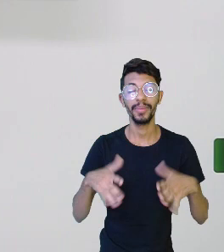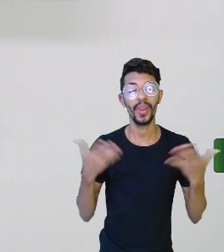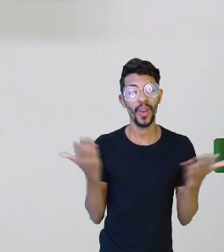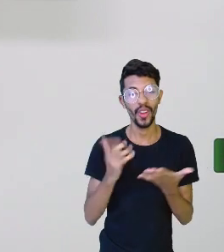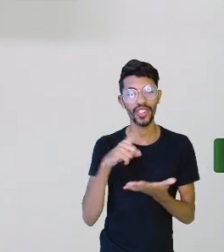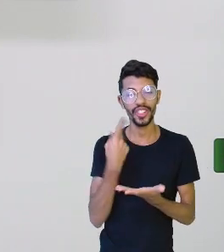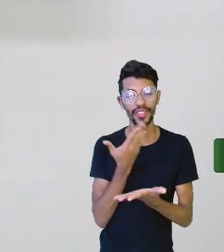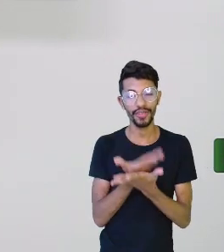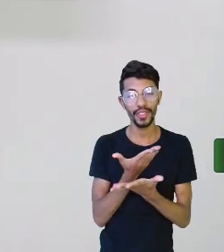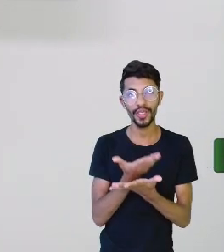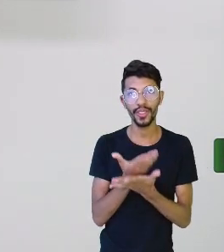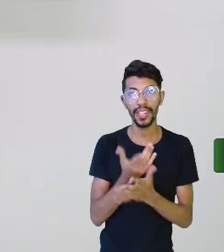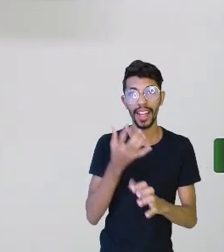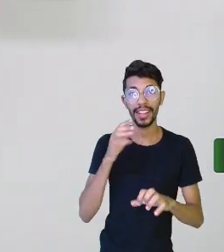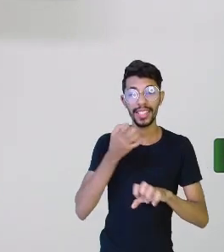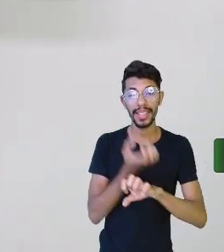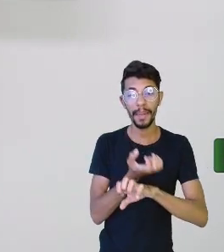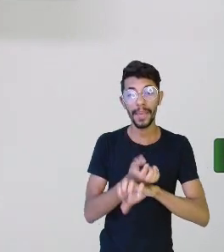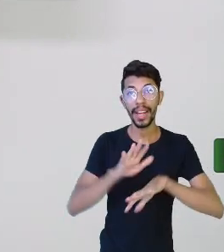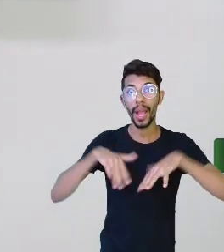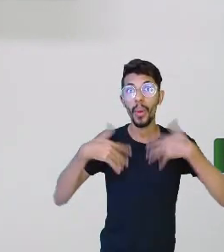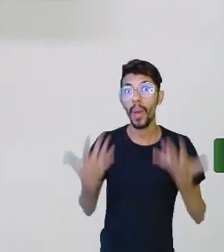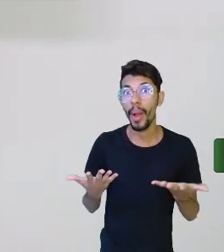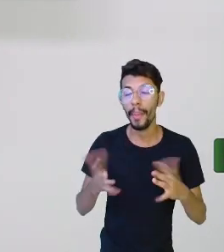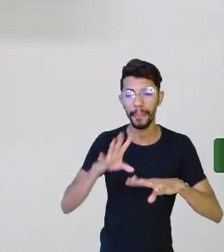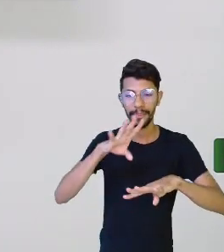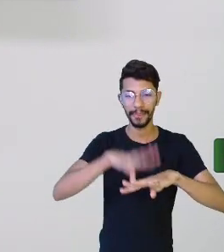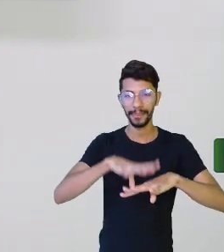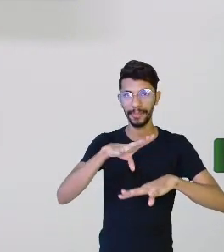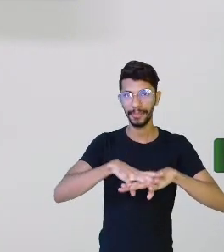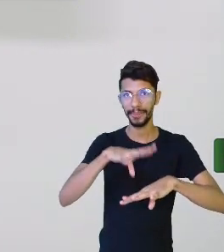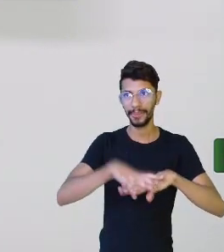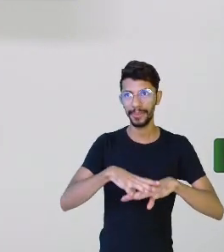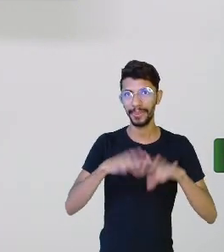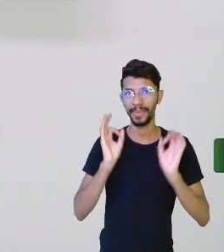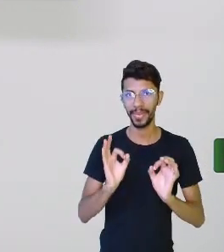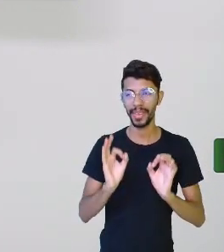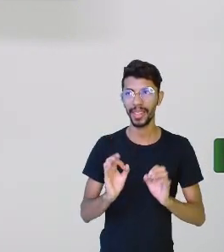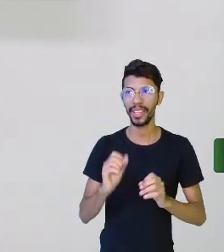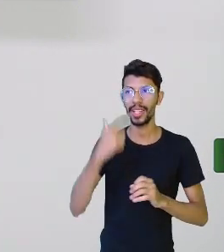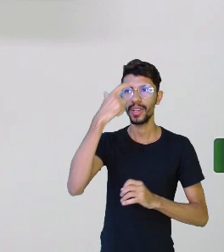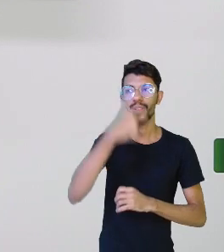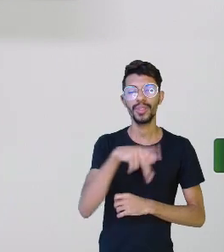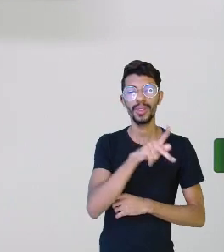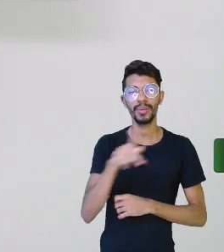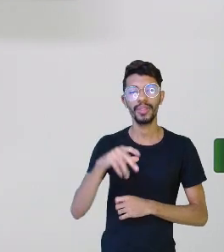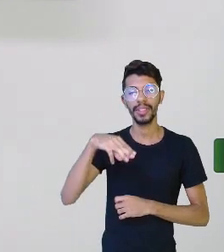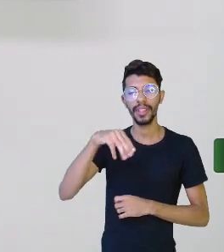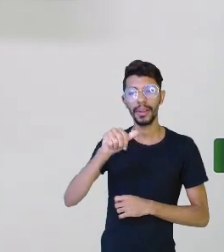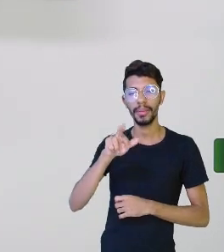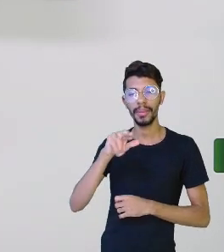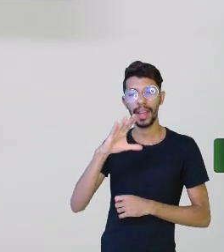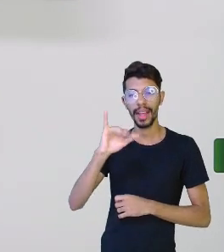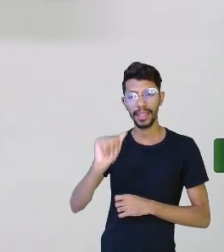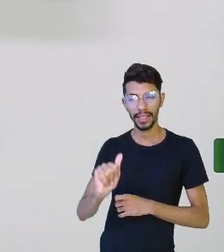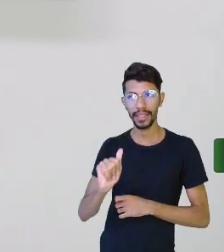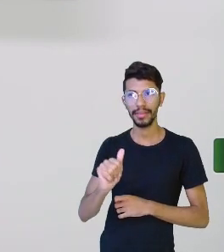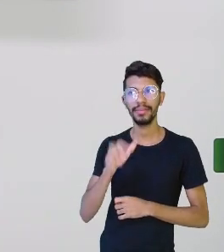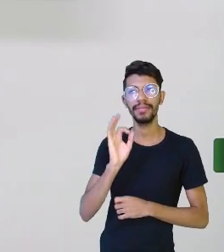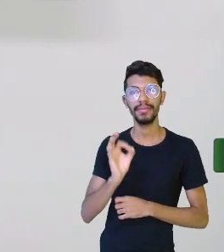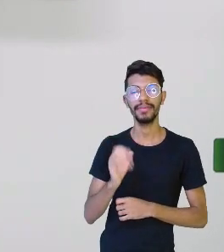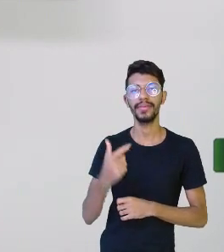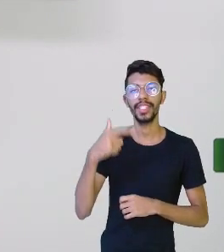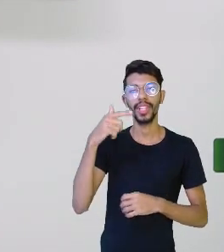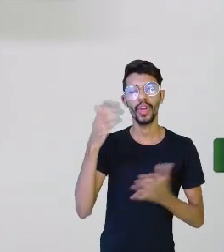vamos trabalhar com a disciplina de matemática. Eu sou a professora Márcia Cristina e o conteúdo de